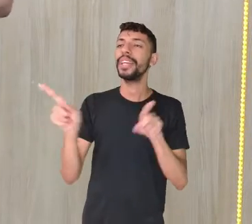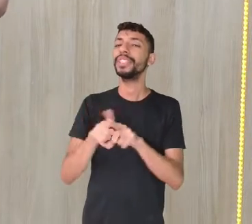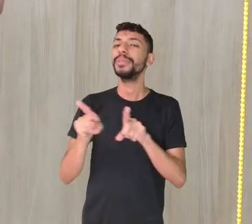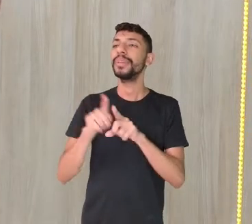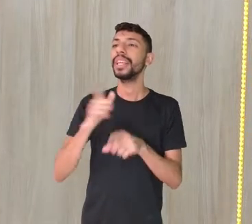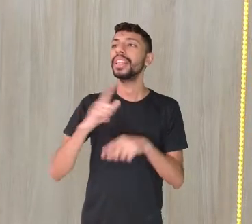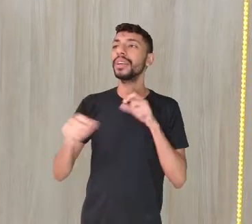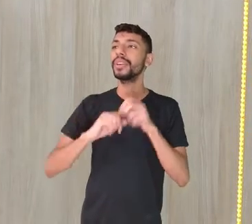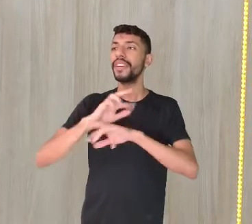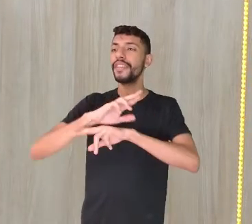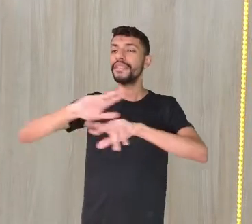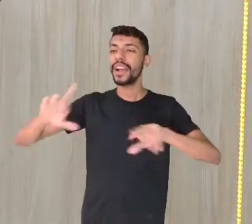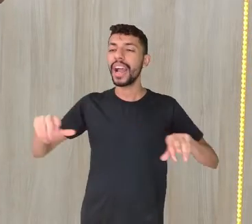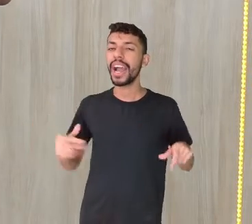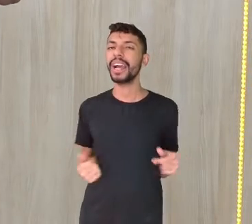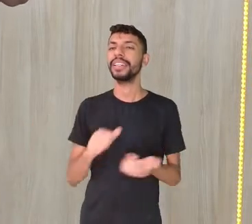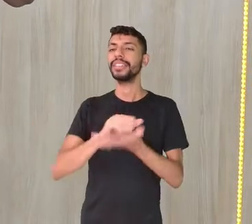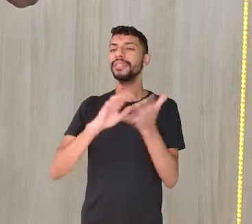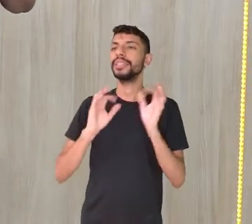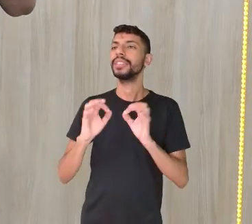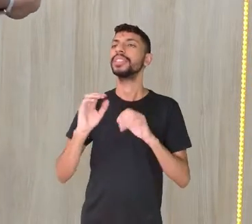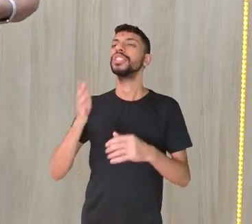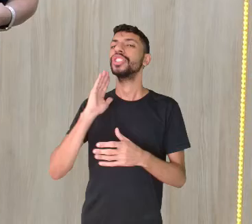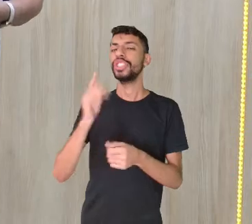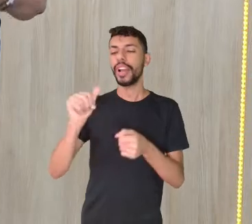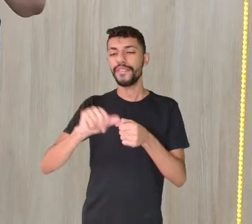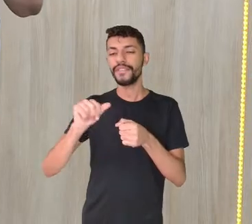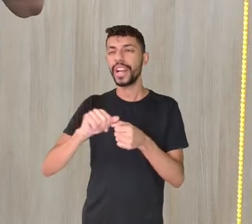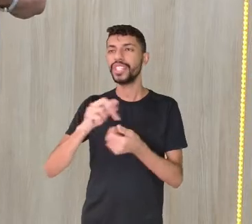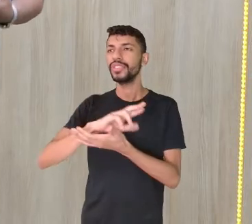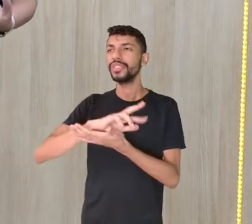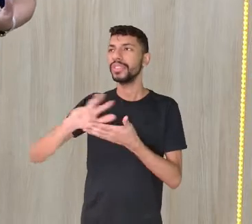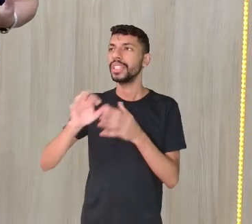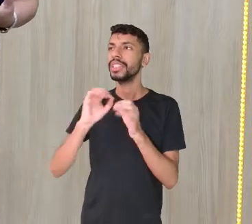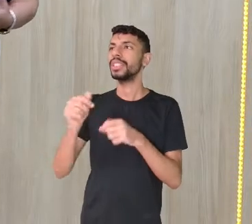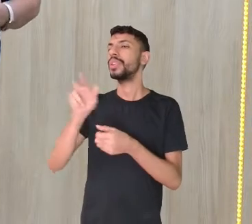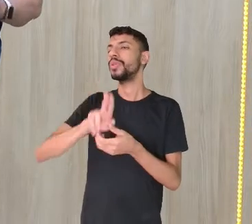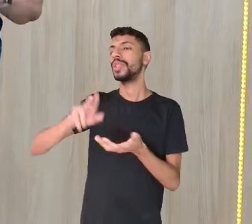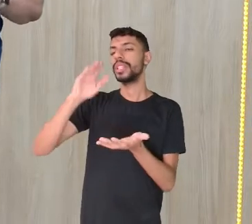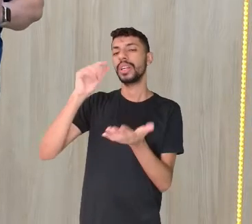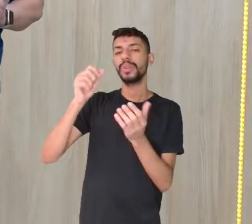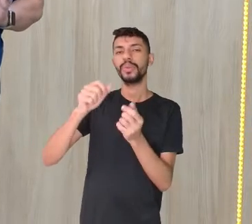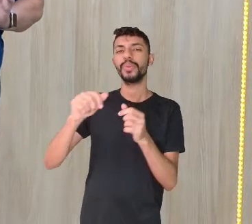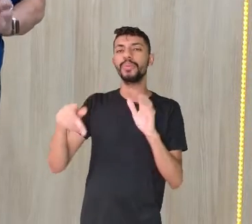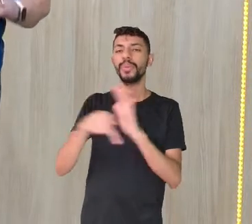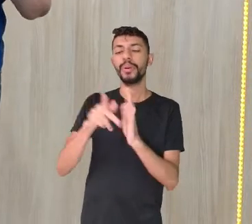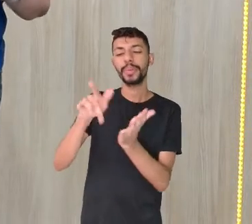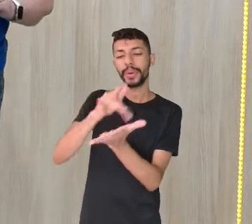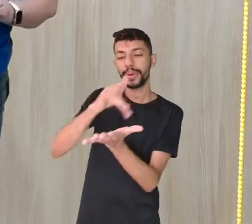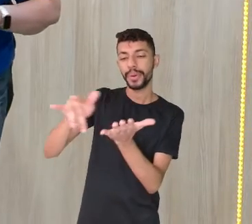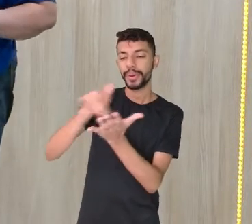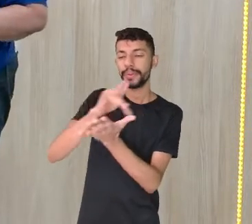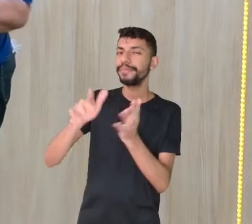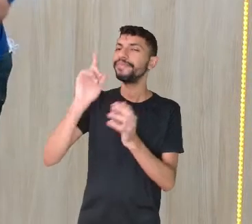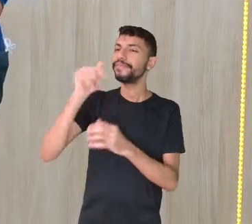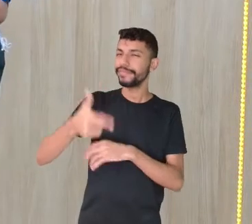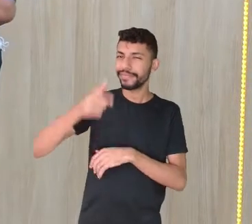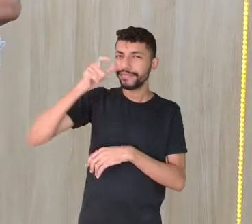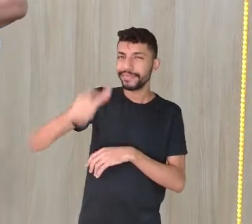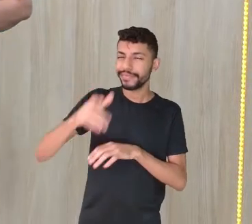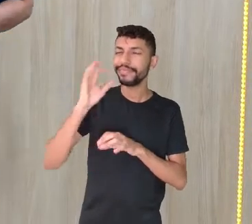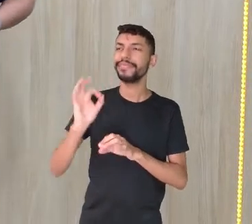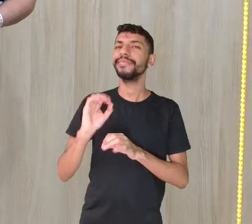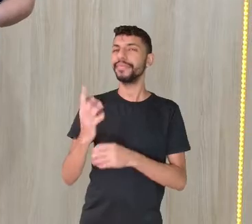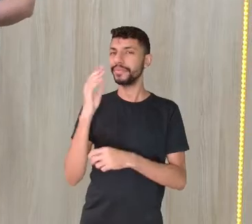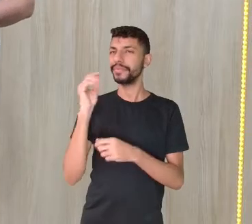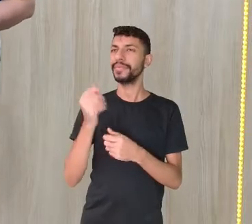infinidade de tarefas, né? Já realizam um monte de tarefas com os seus tablets. É bem interessante. Vale a pena dar uma